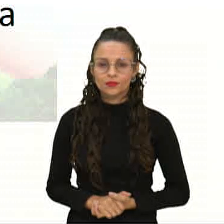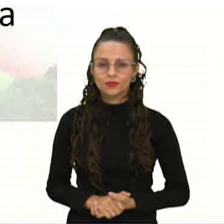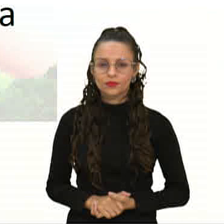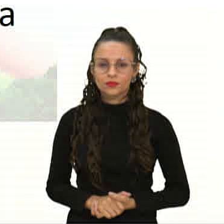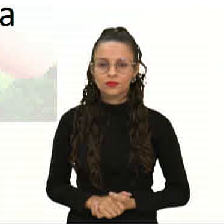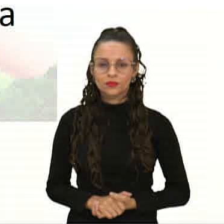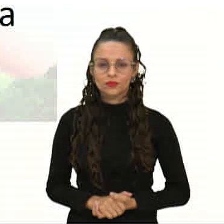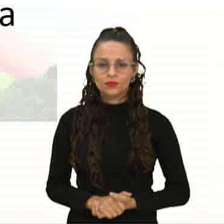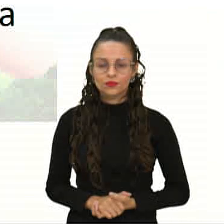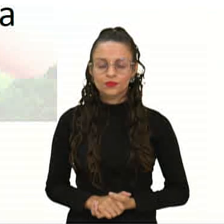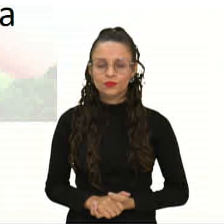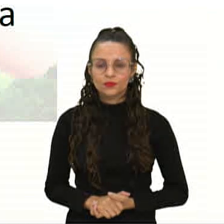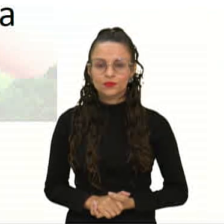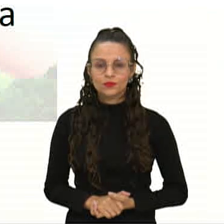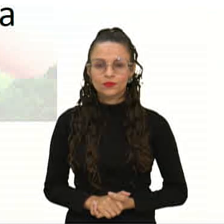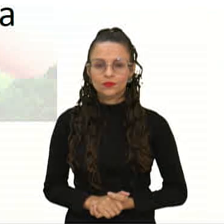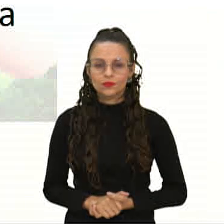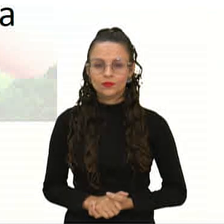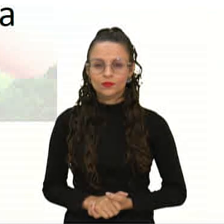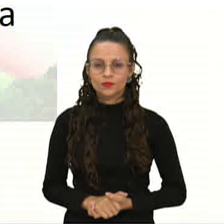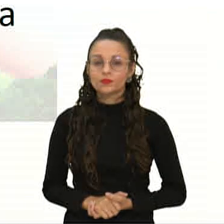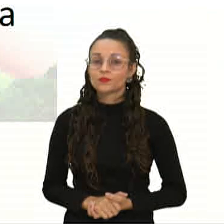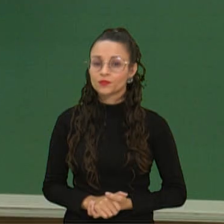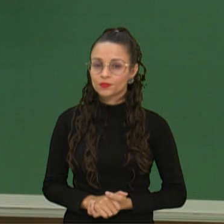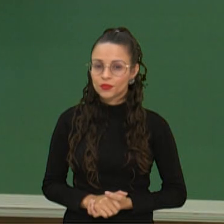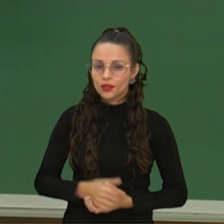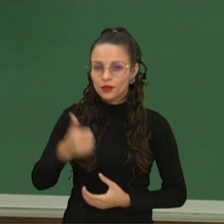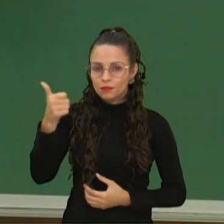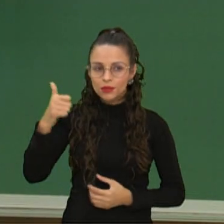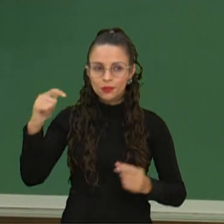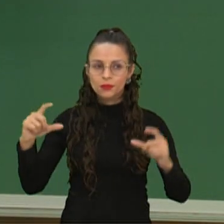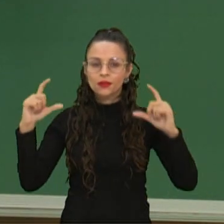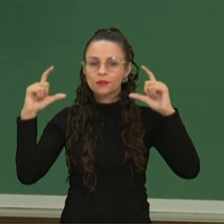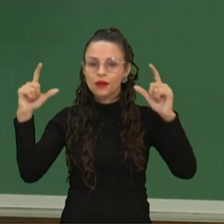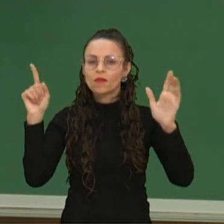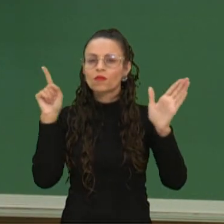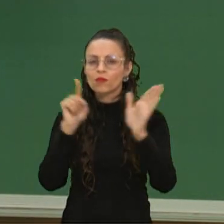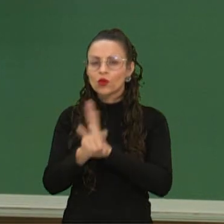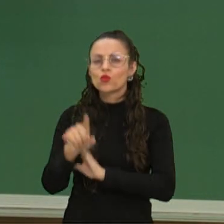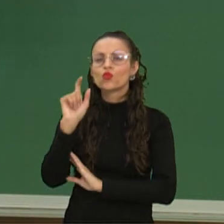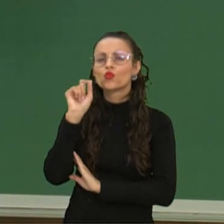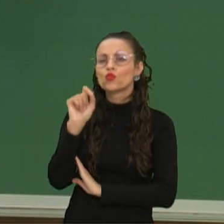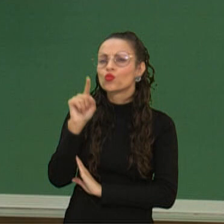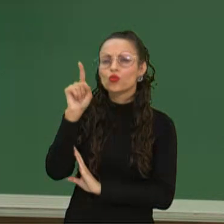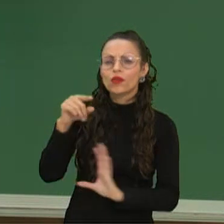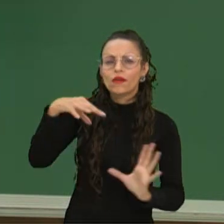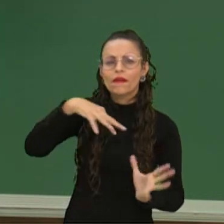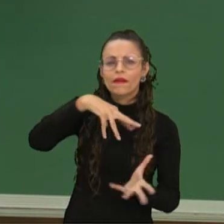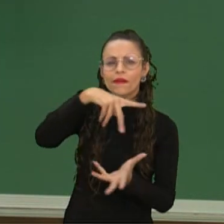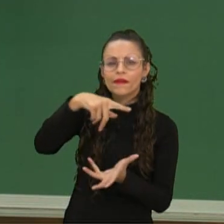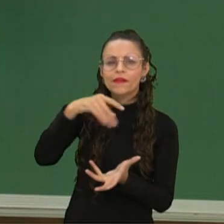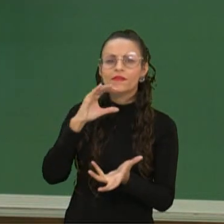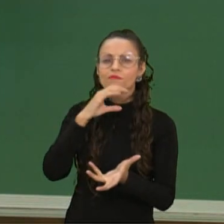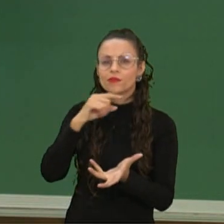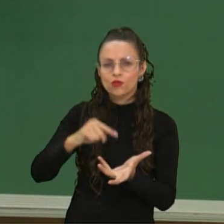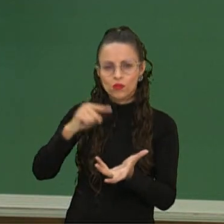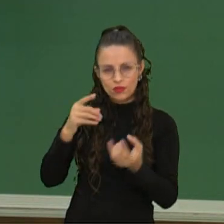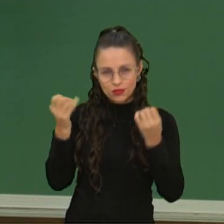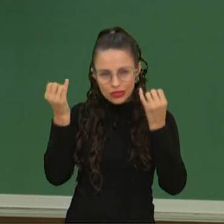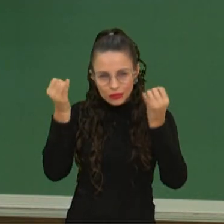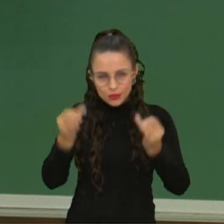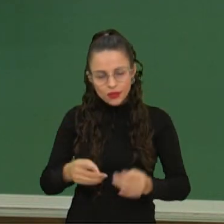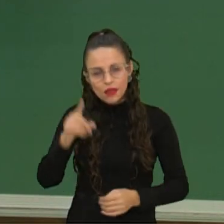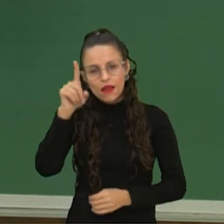from deforestation. Então, a primeira parte, ele pergunta o que é o aquecimento global. Então, ele fala que o aquecimento global